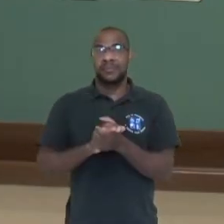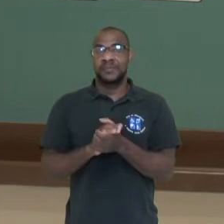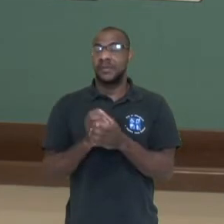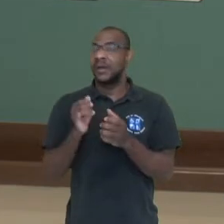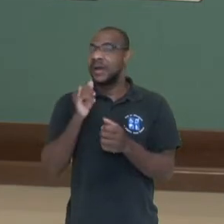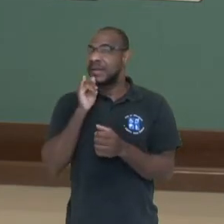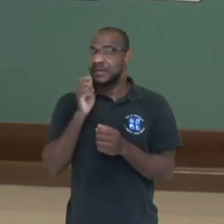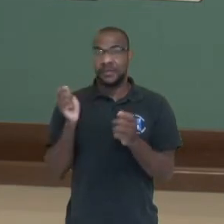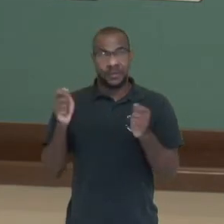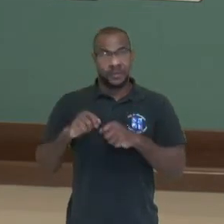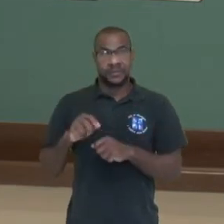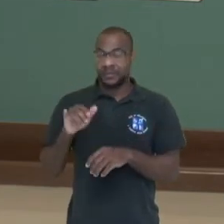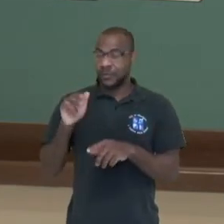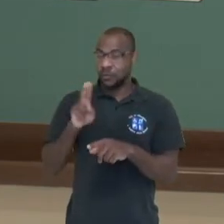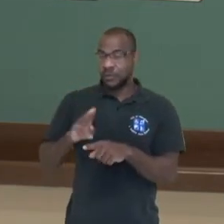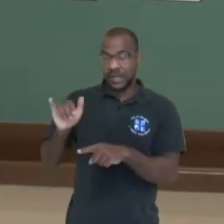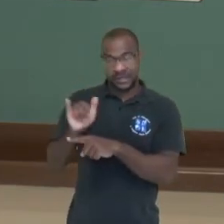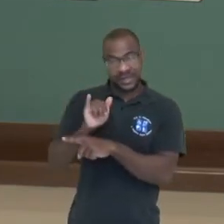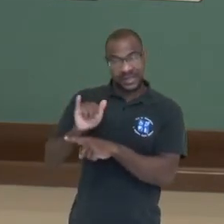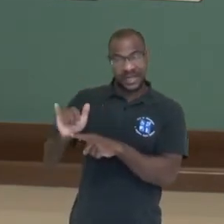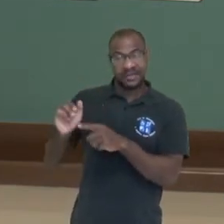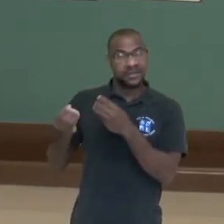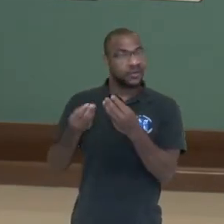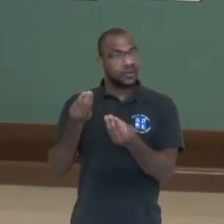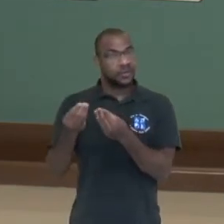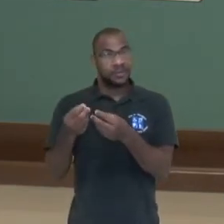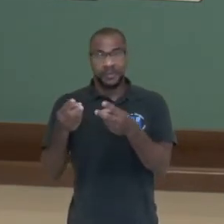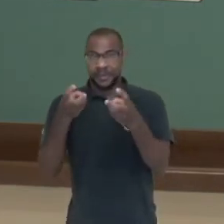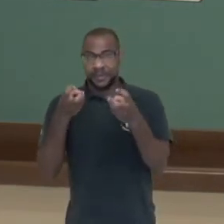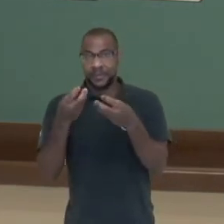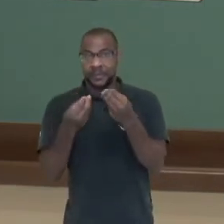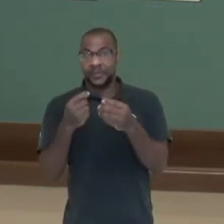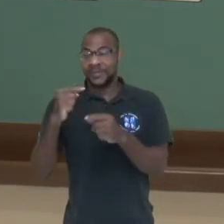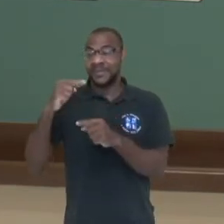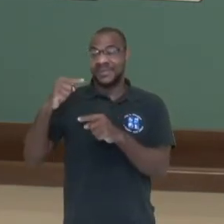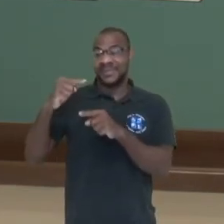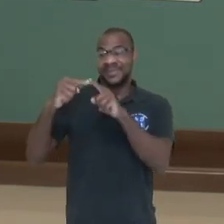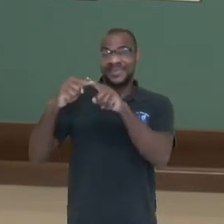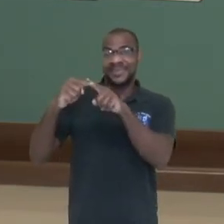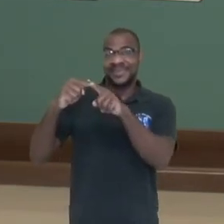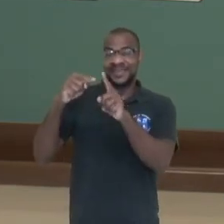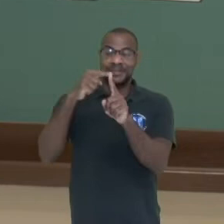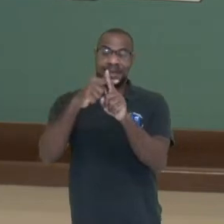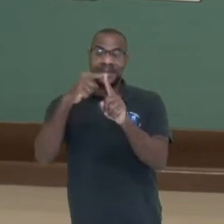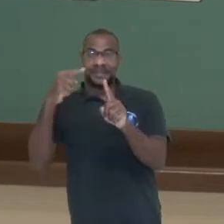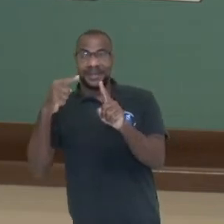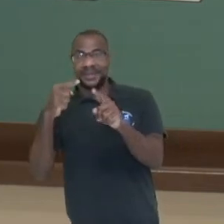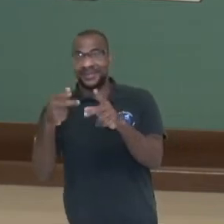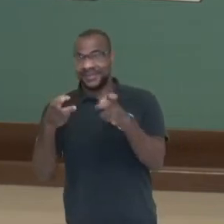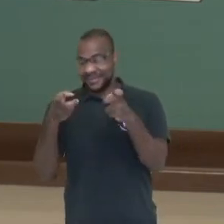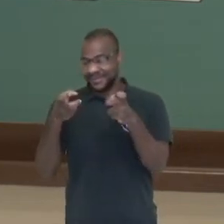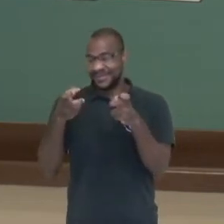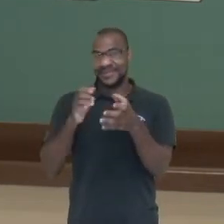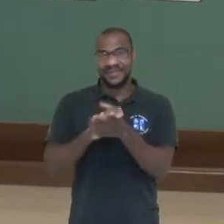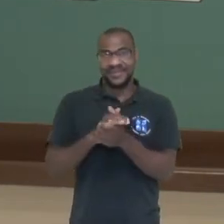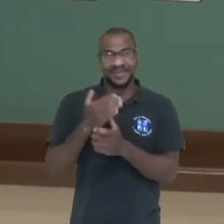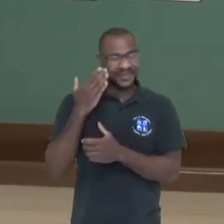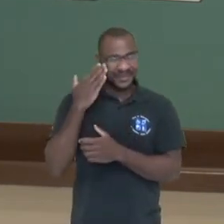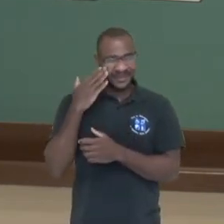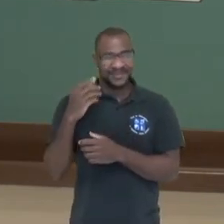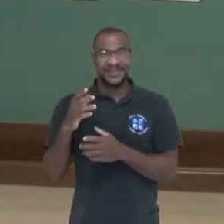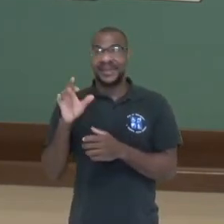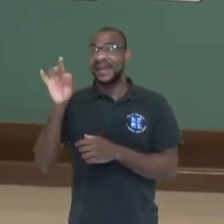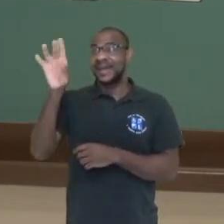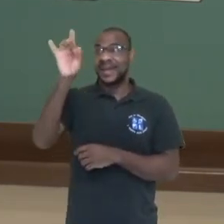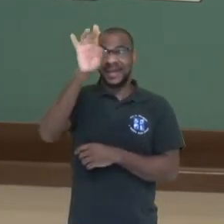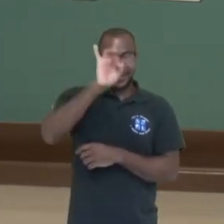pode usar a estratégia de analisar os sinais das coordenadas. Lembra que a gente viu que